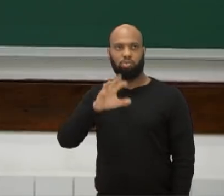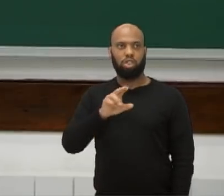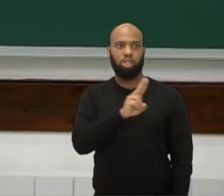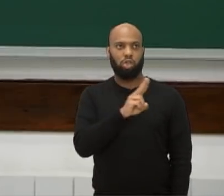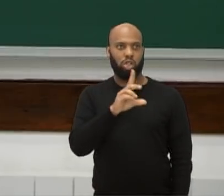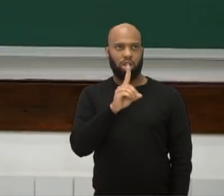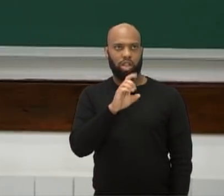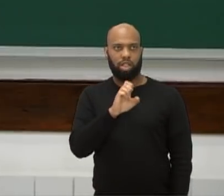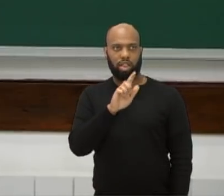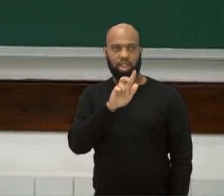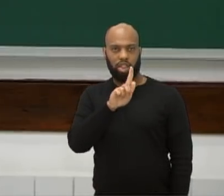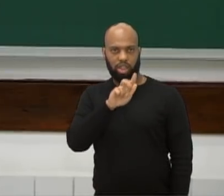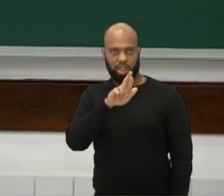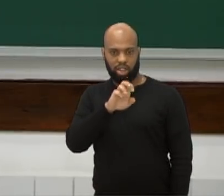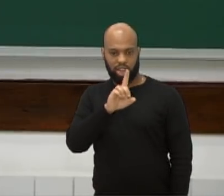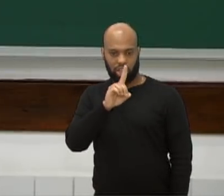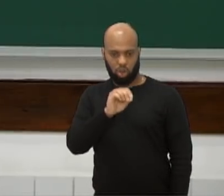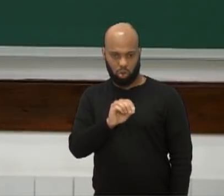de degredo.